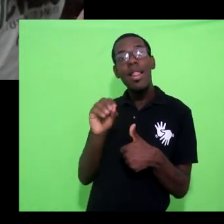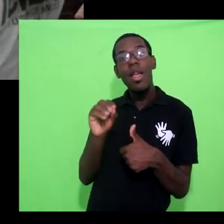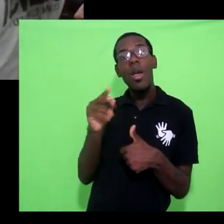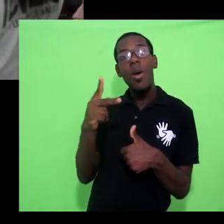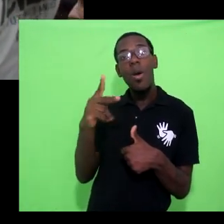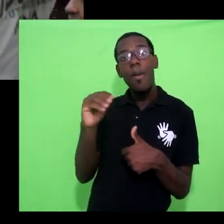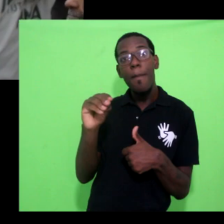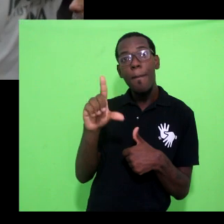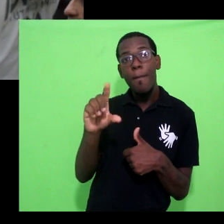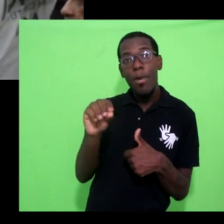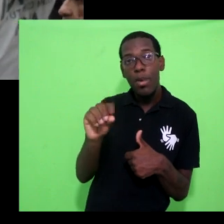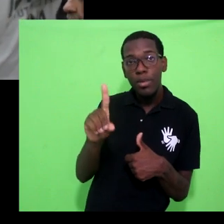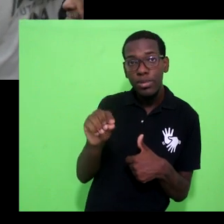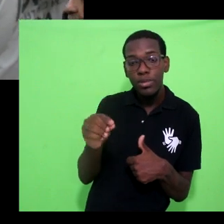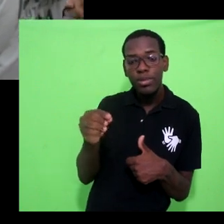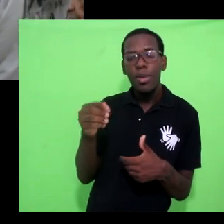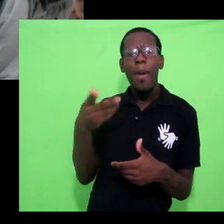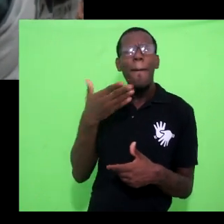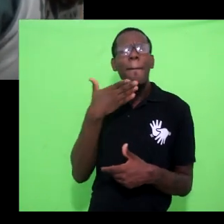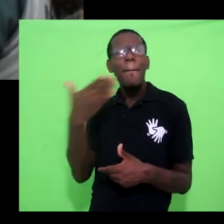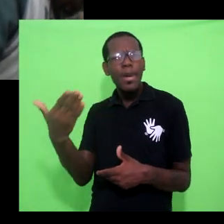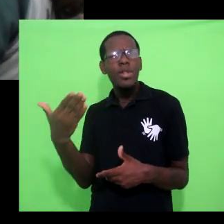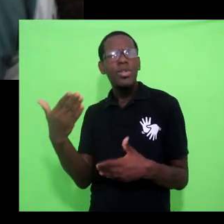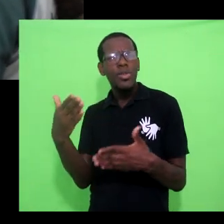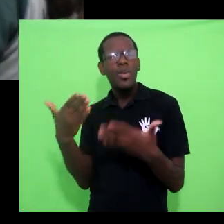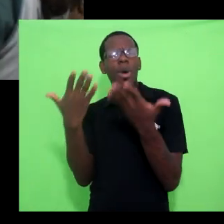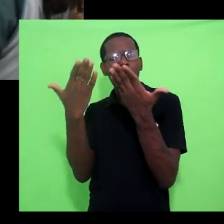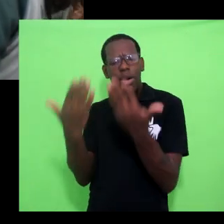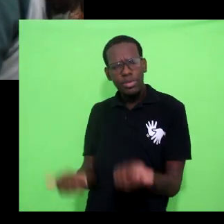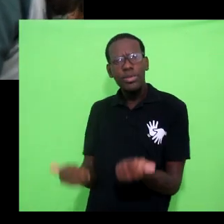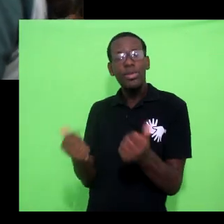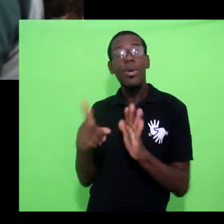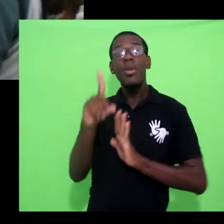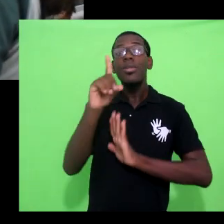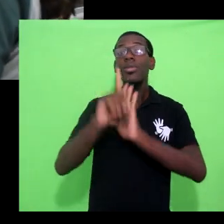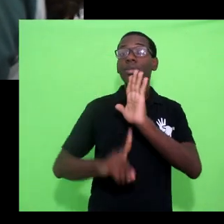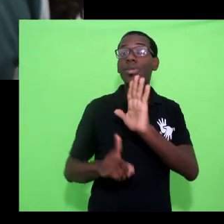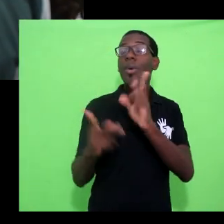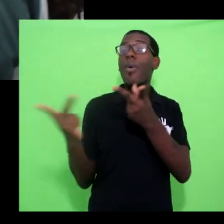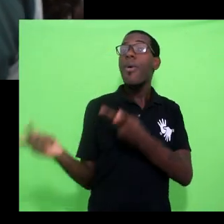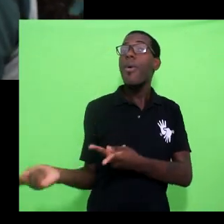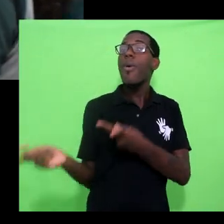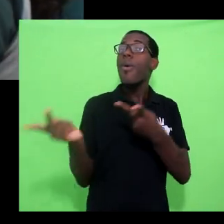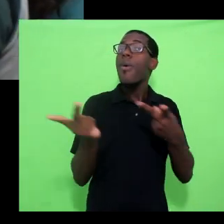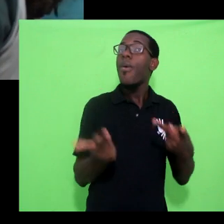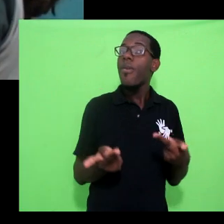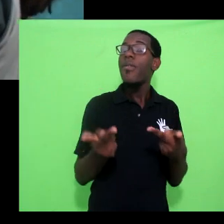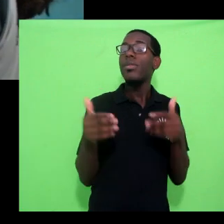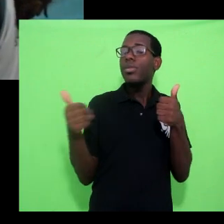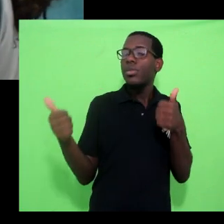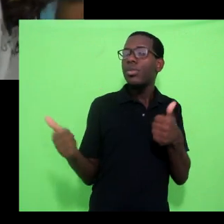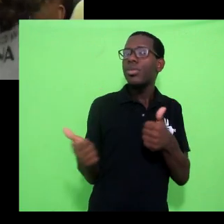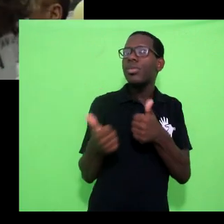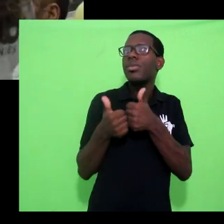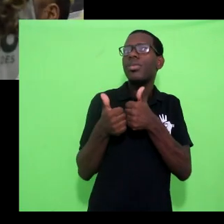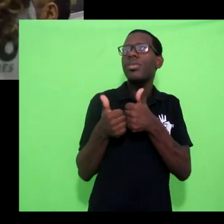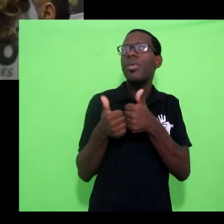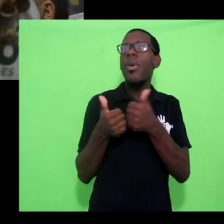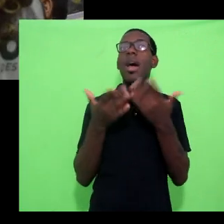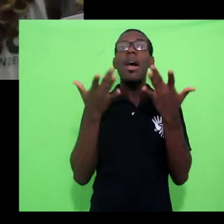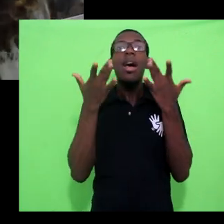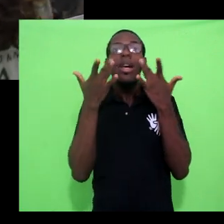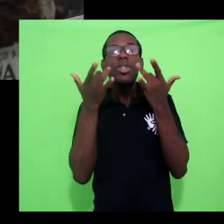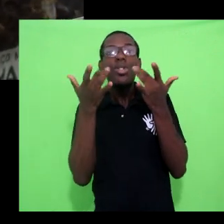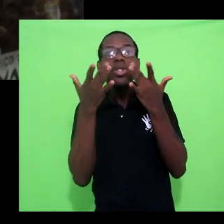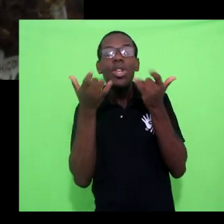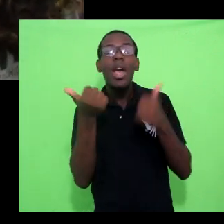pediu autorização à diretoria para ele fazer o convite para o pessoal se juntar no Teatro do